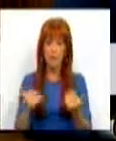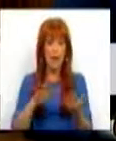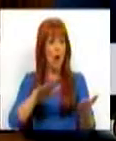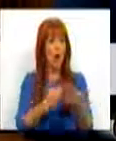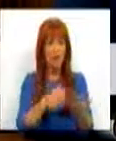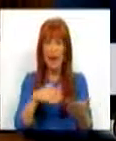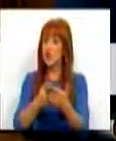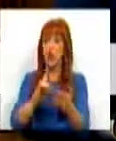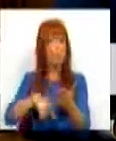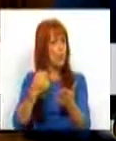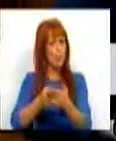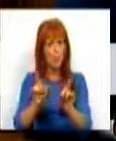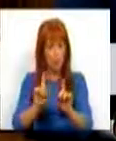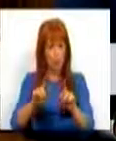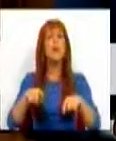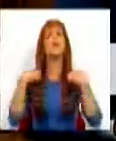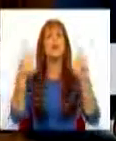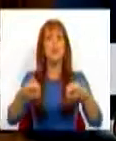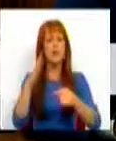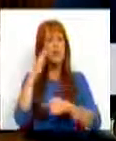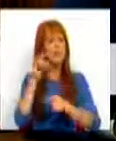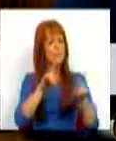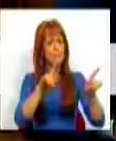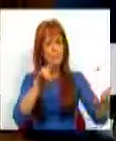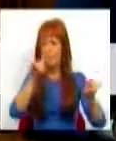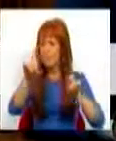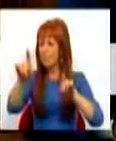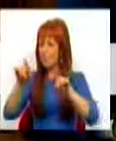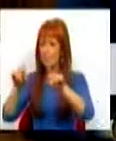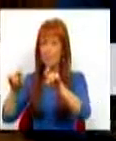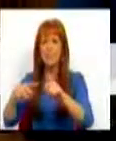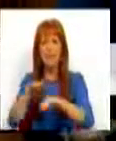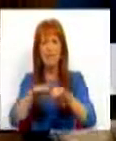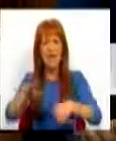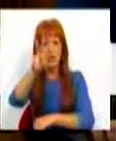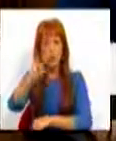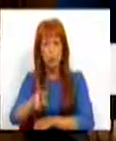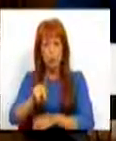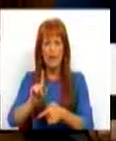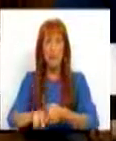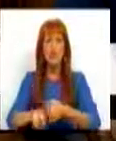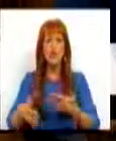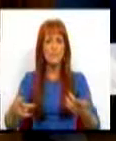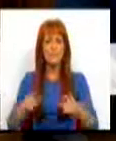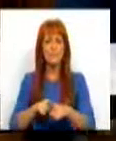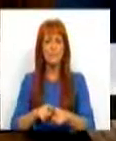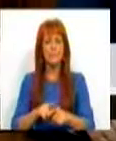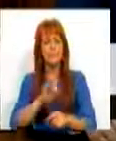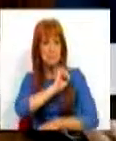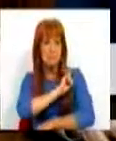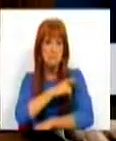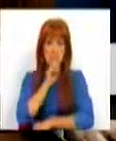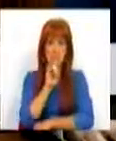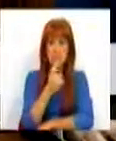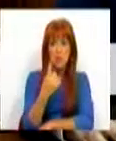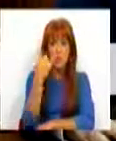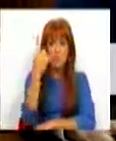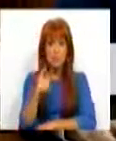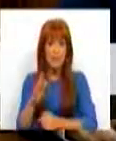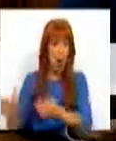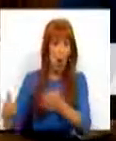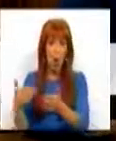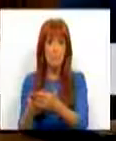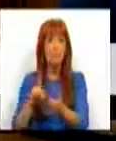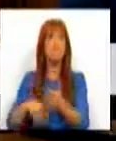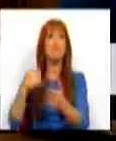temos o Banco de Investimento, que lançámos também um processo, enviámos informação a candidatos através de um teaser e